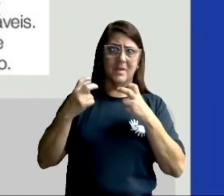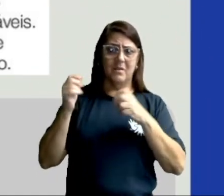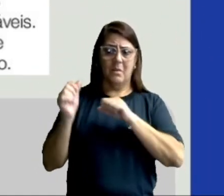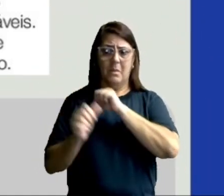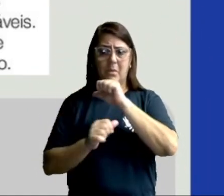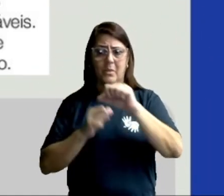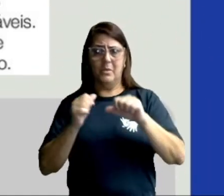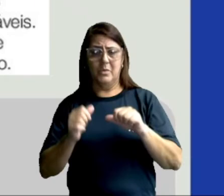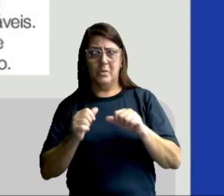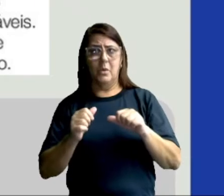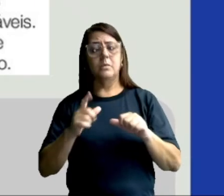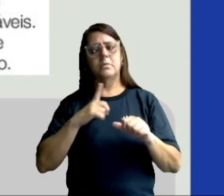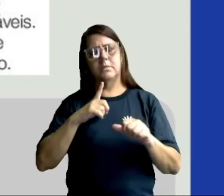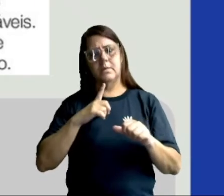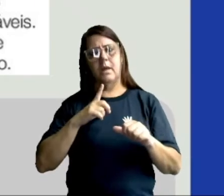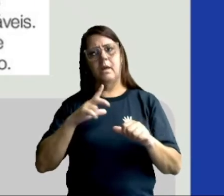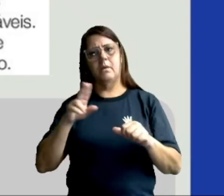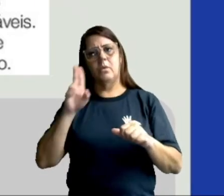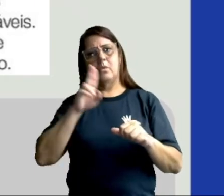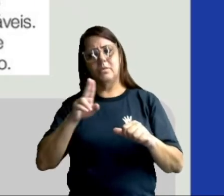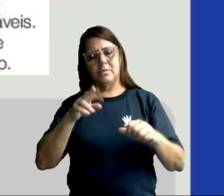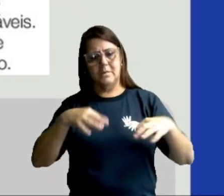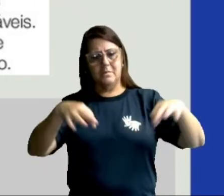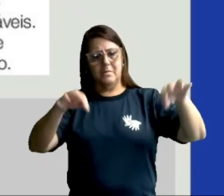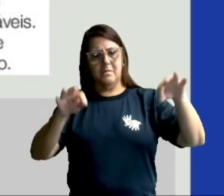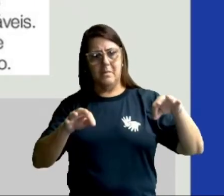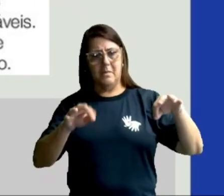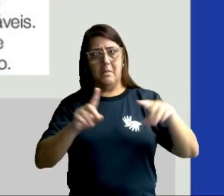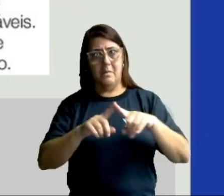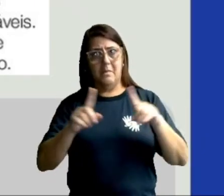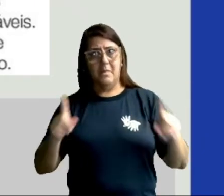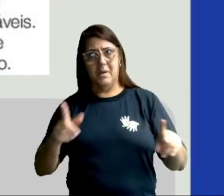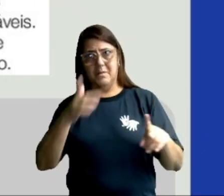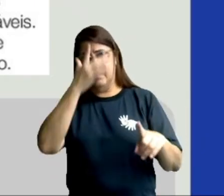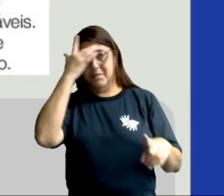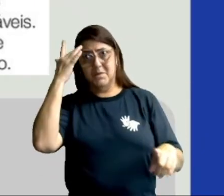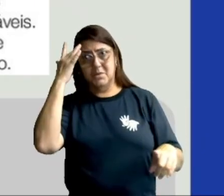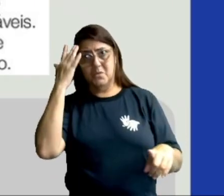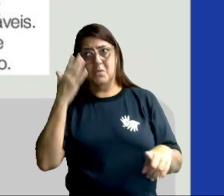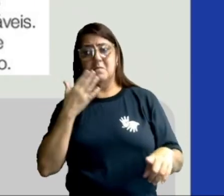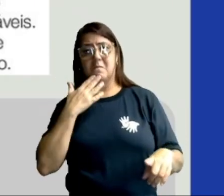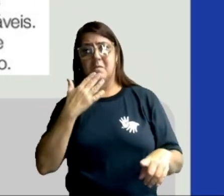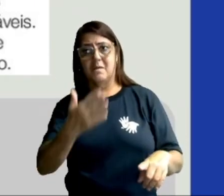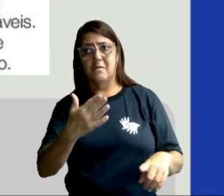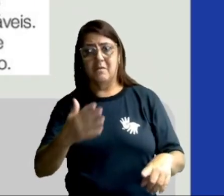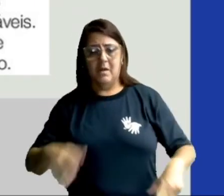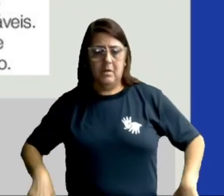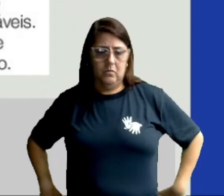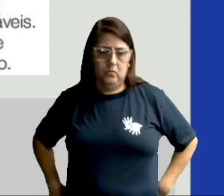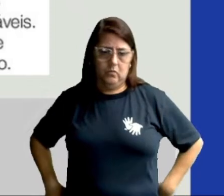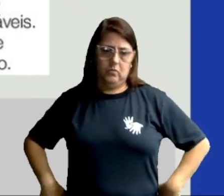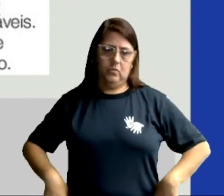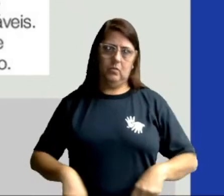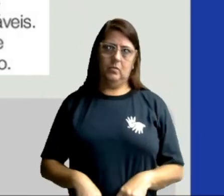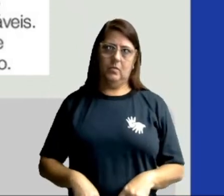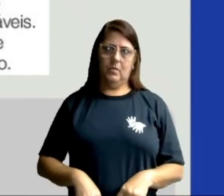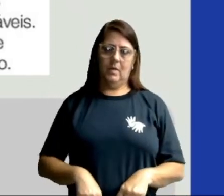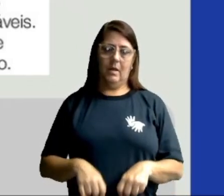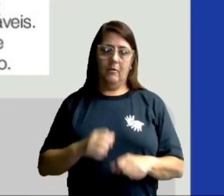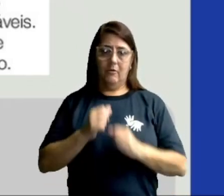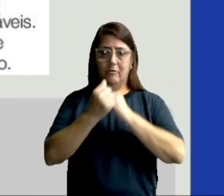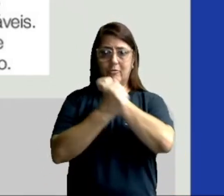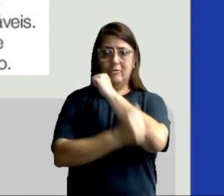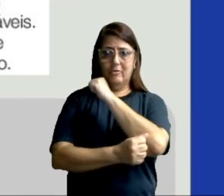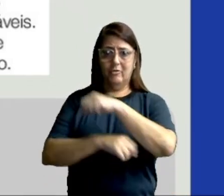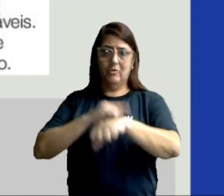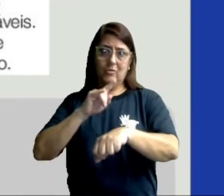de pano ainda existem, sim, mas muitas das pessoas optam pela fralda descartável, tá